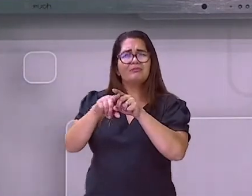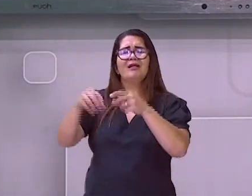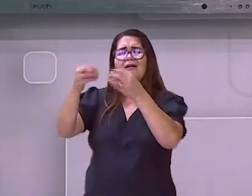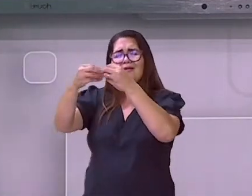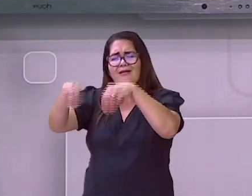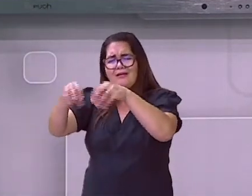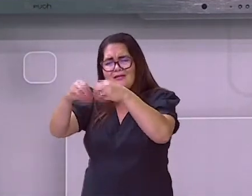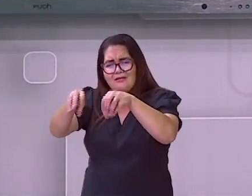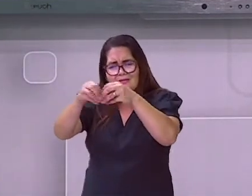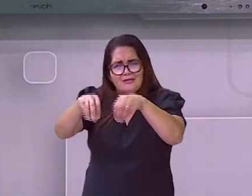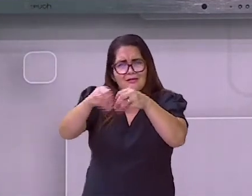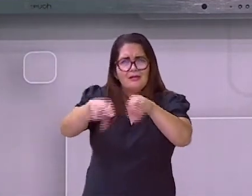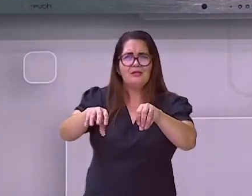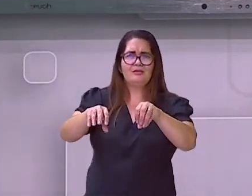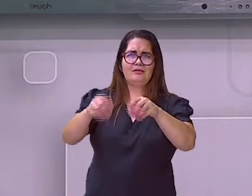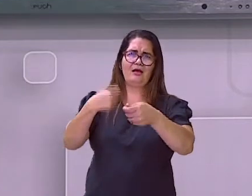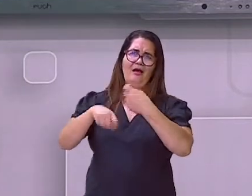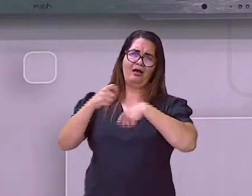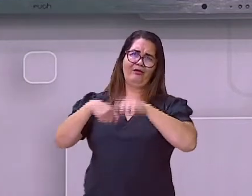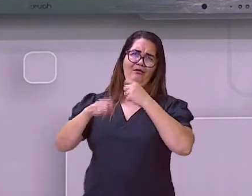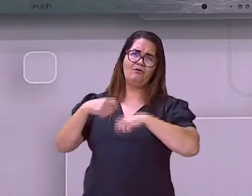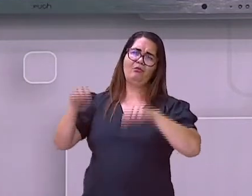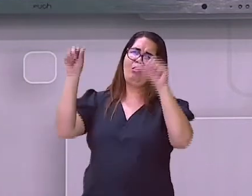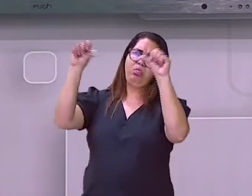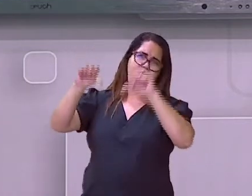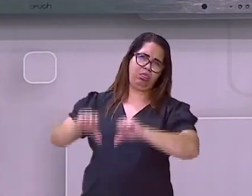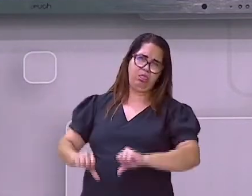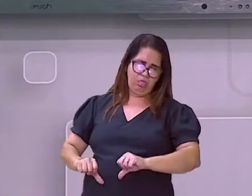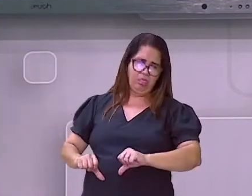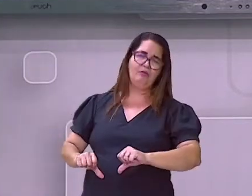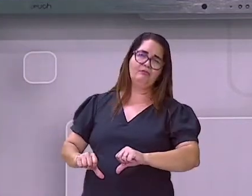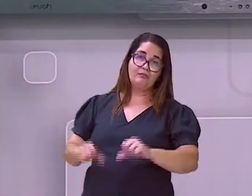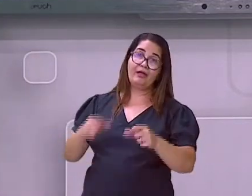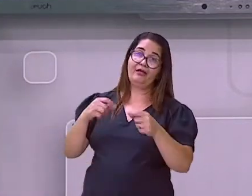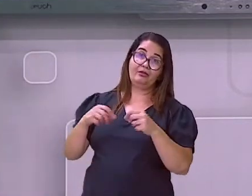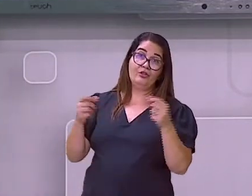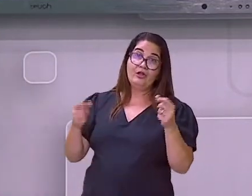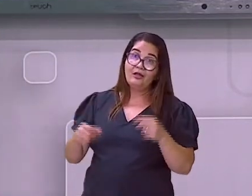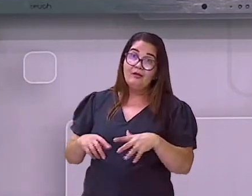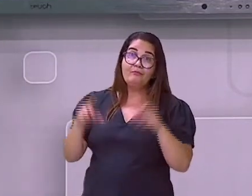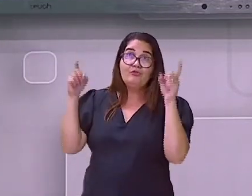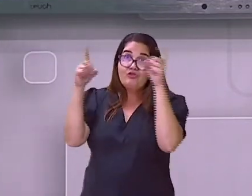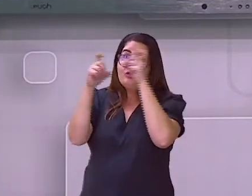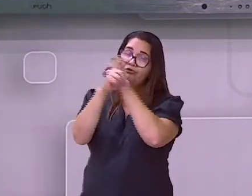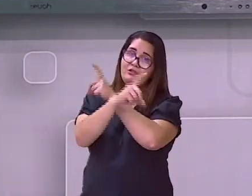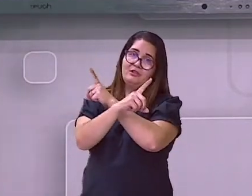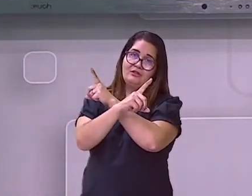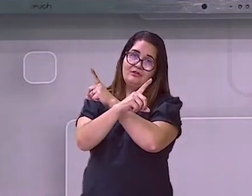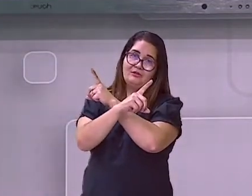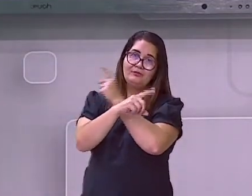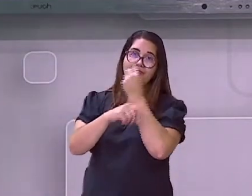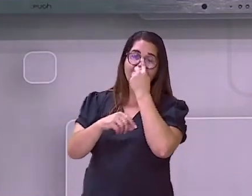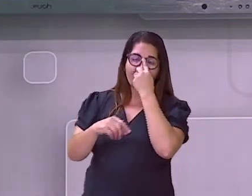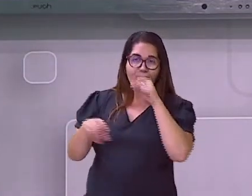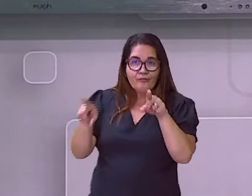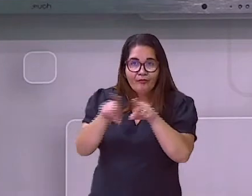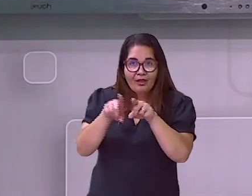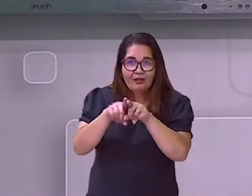parte dos imigrantes que têm entrado na Europa têm vindo também do leste europeu, tem entrado na